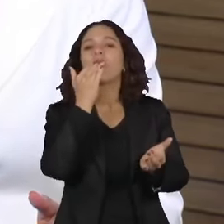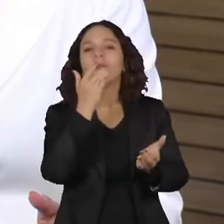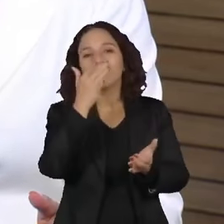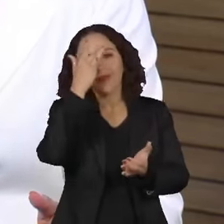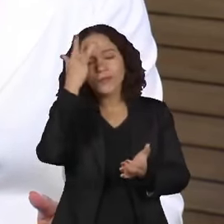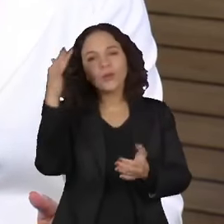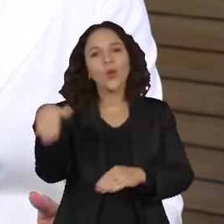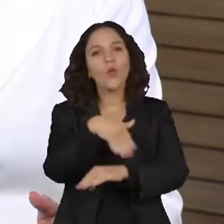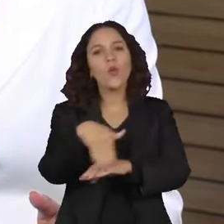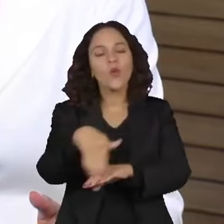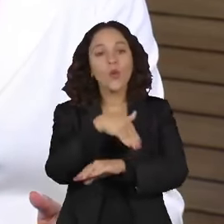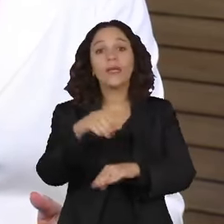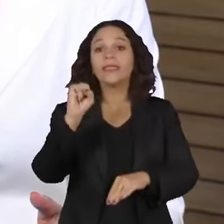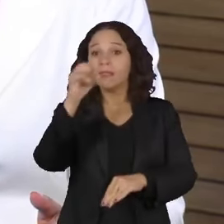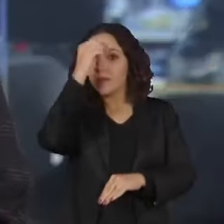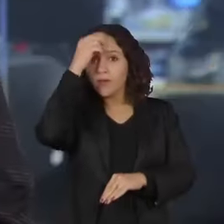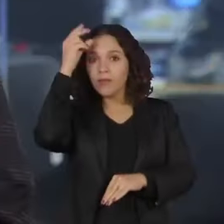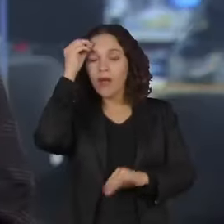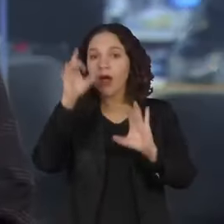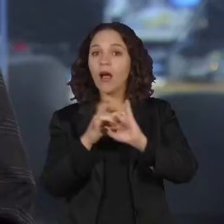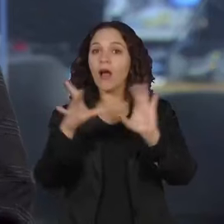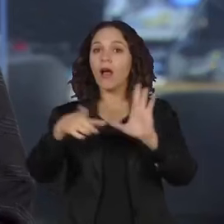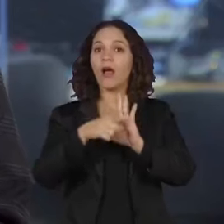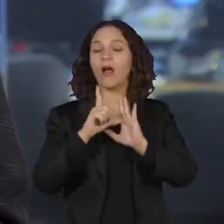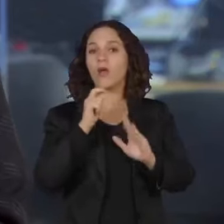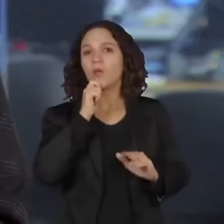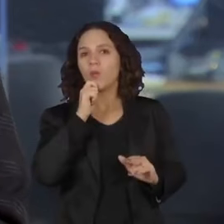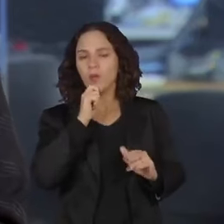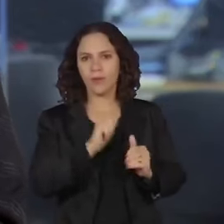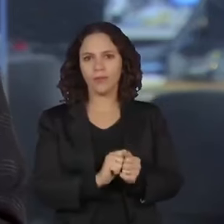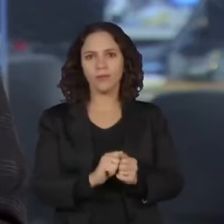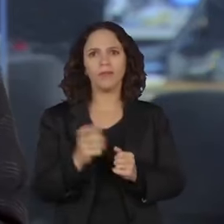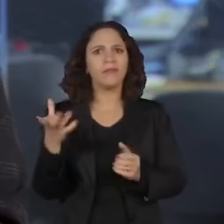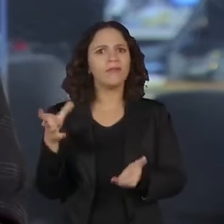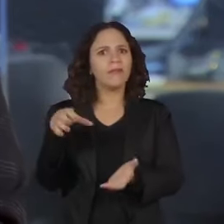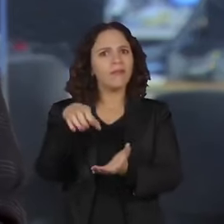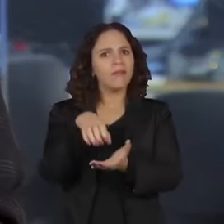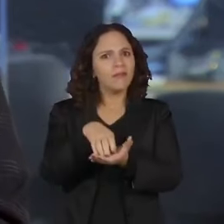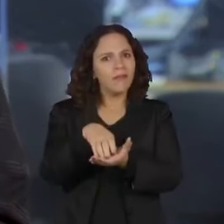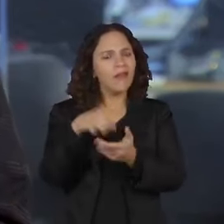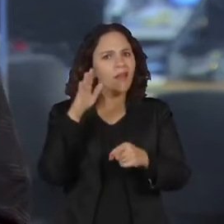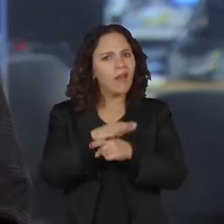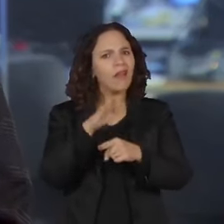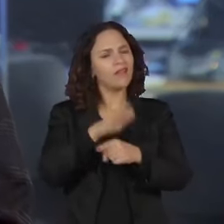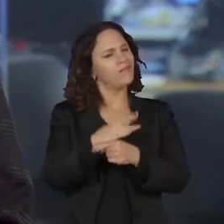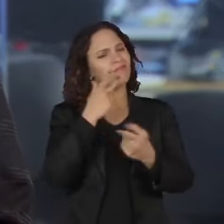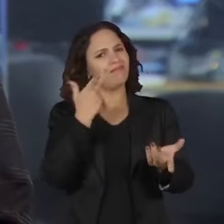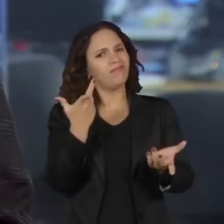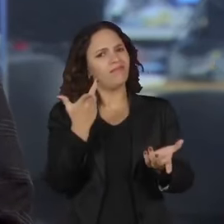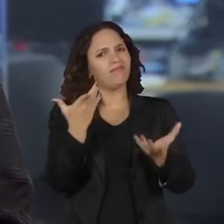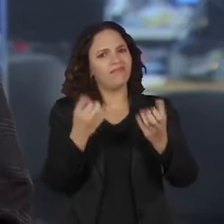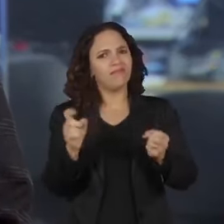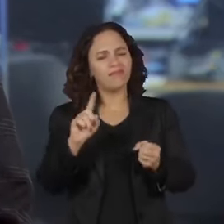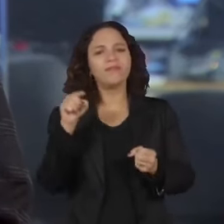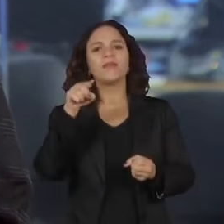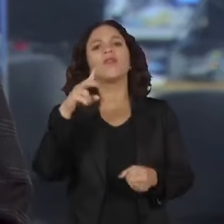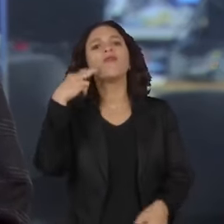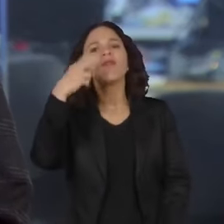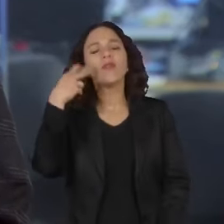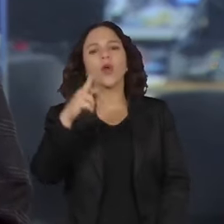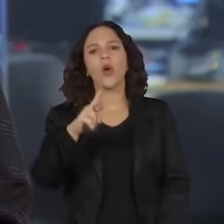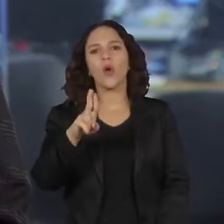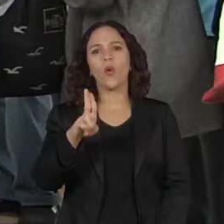rua sem autorização da prefeitura entidades assistenciais protestaram contra o projeto de autoria do vereador Rubinho Nunes